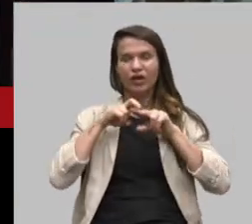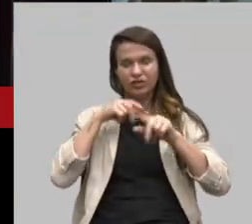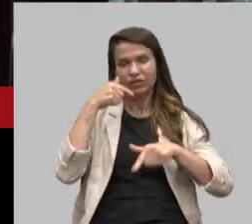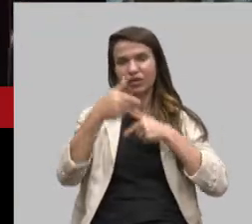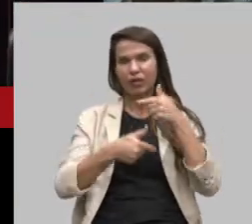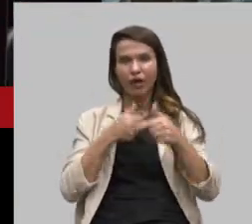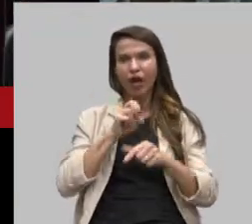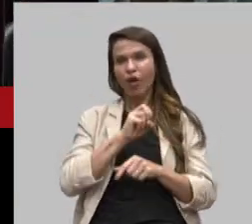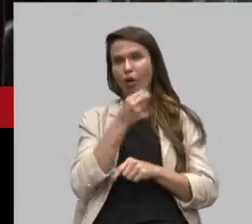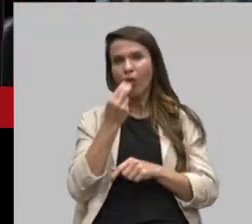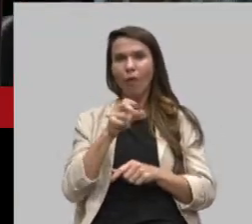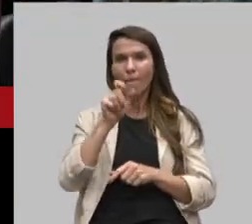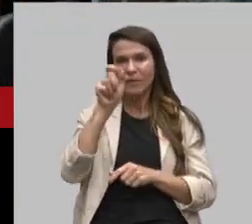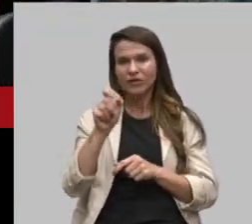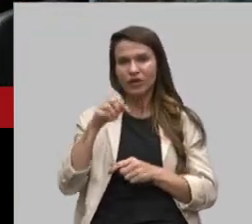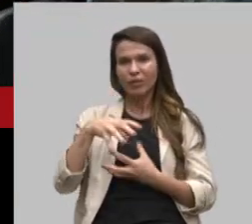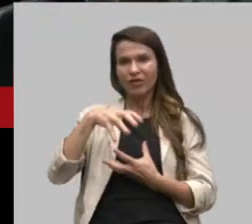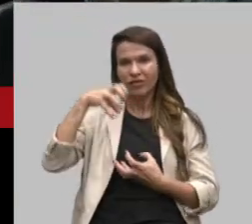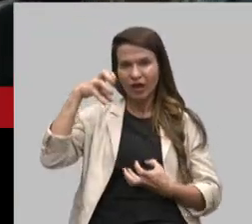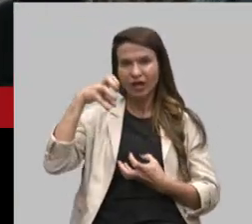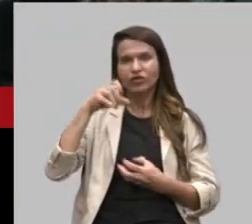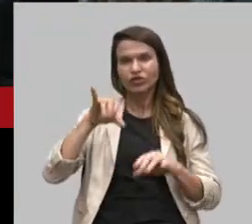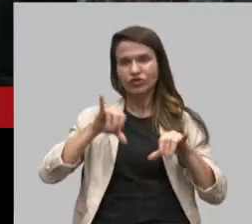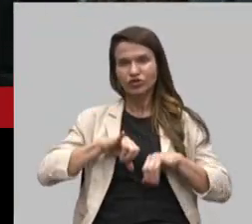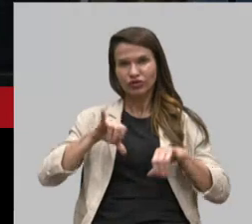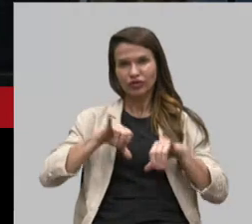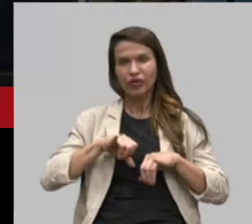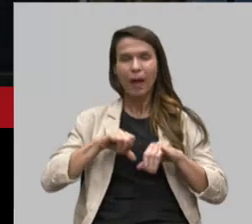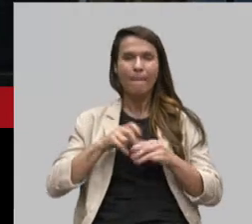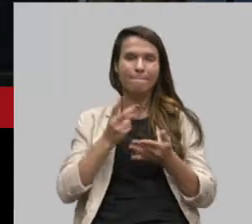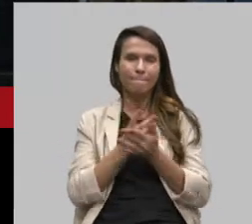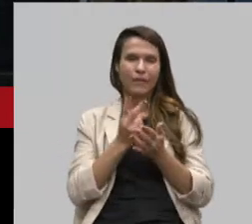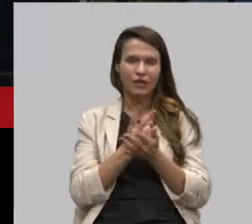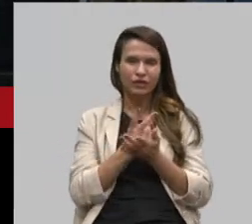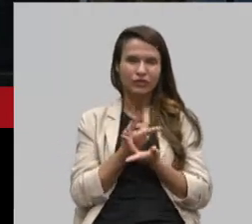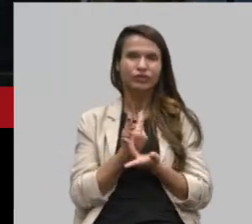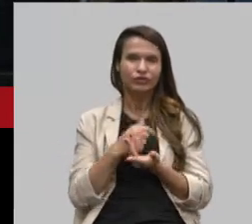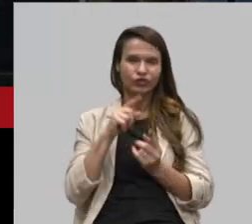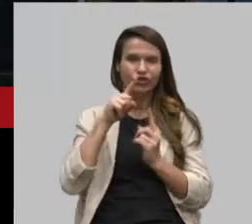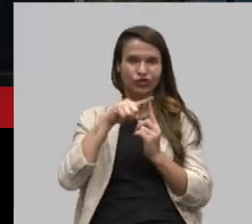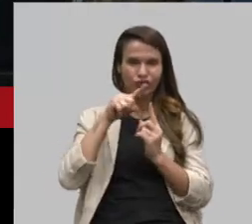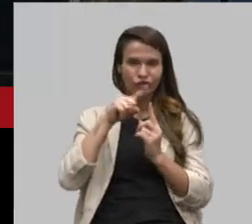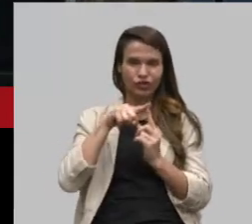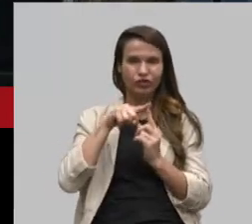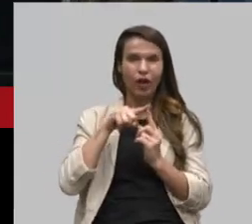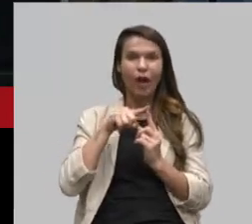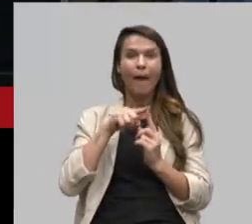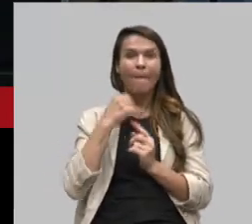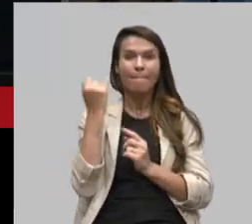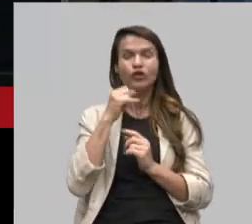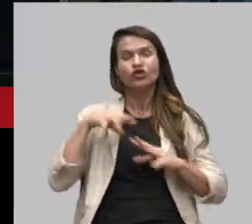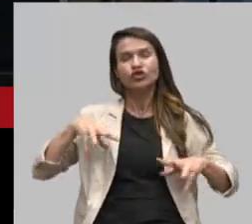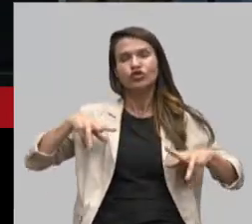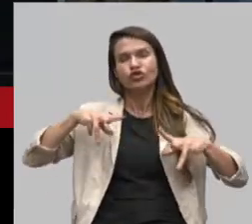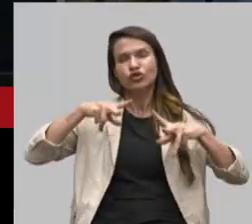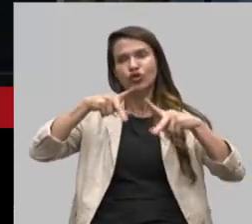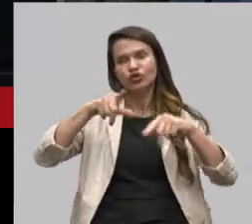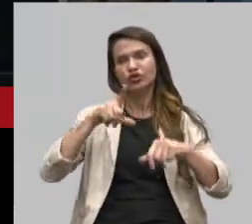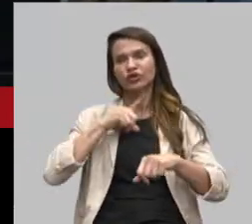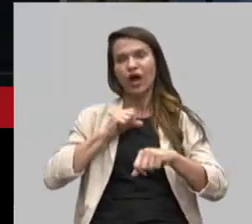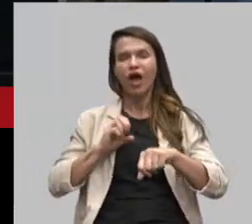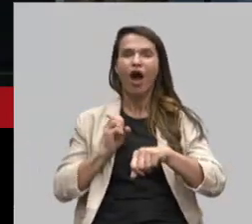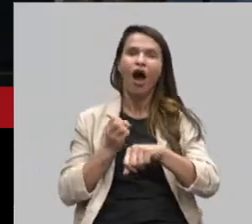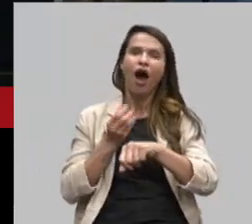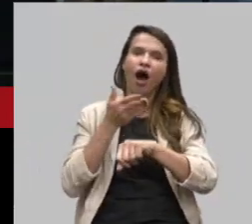pessoas mais velhas que sofreram essa mesma coisa é essencial que todos tenam acesso aação Pois é por